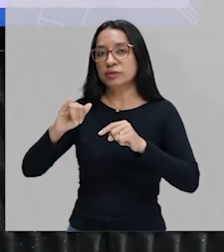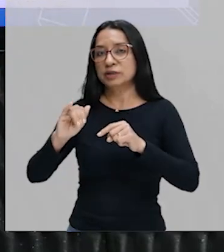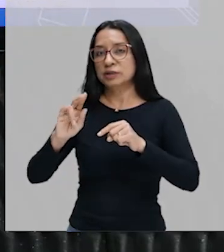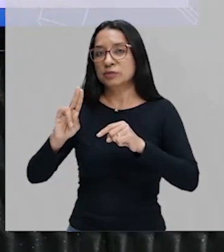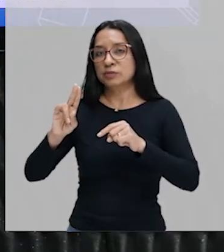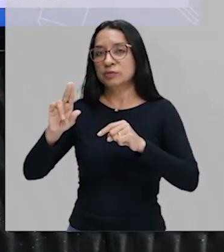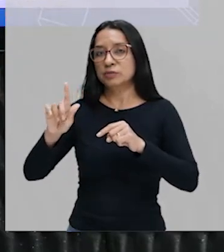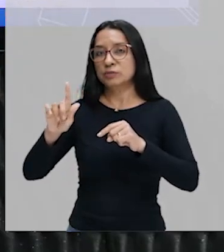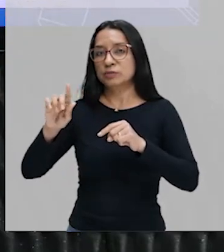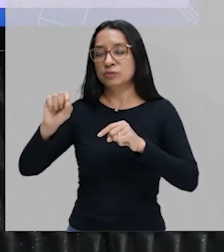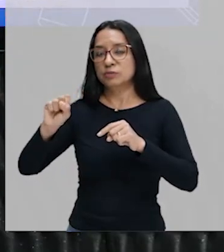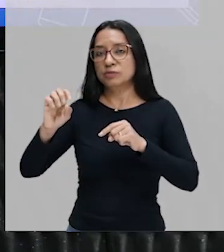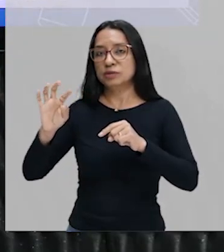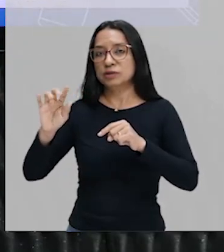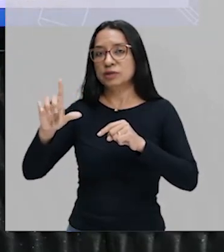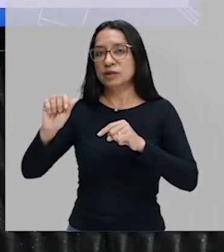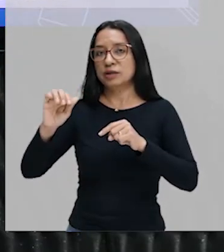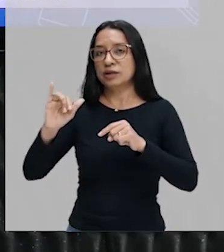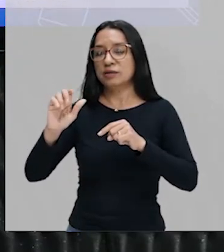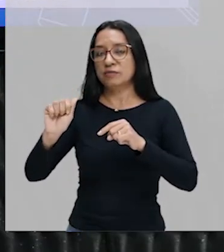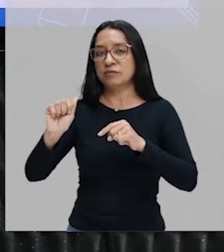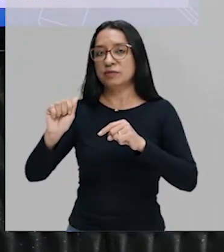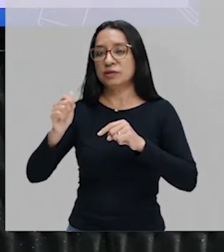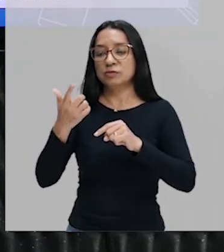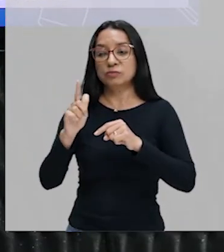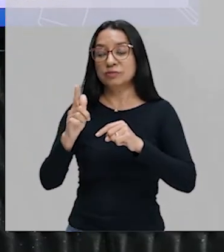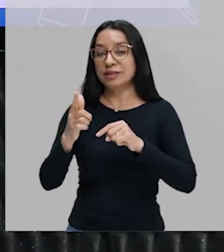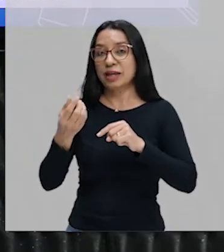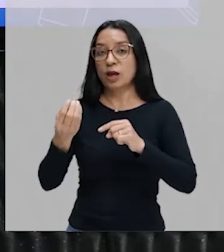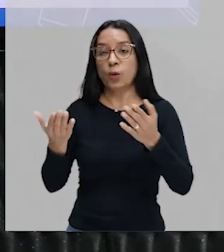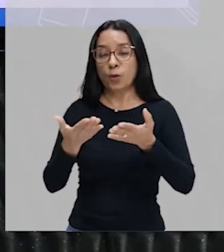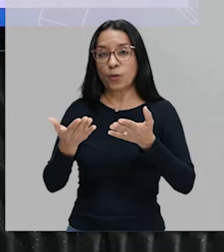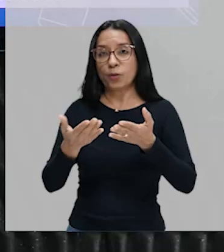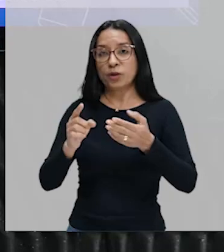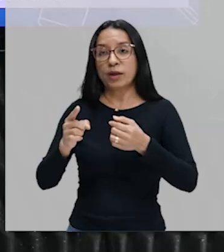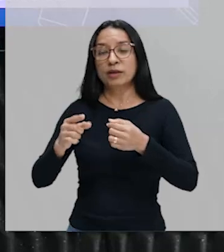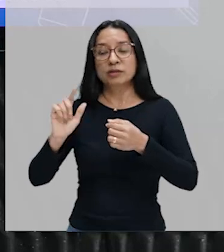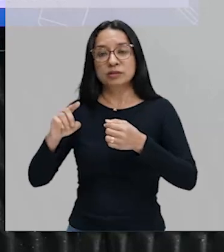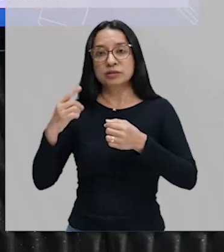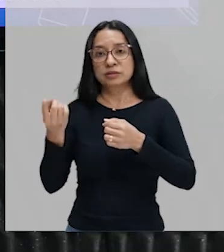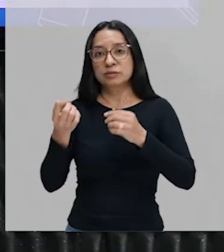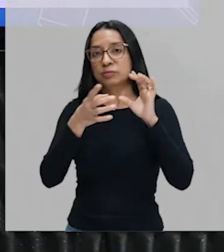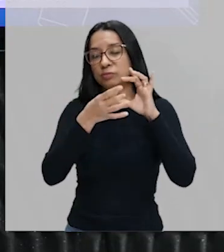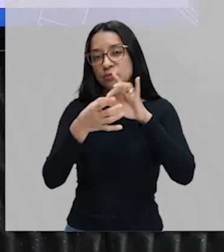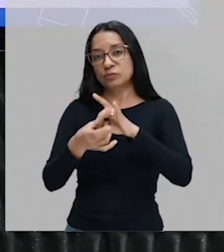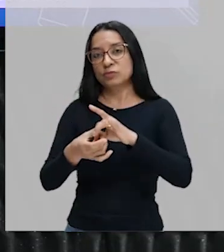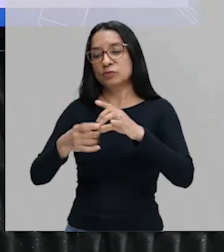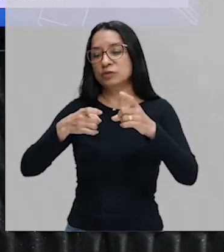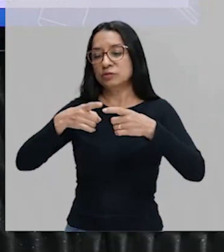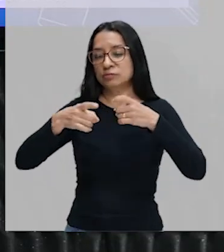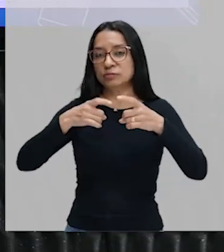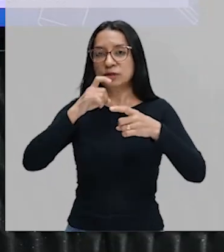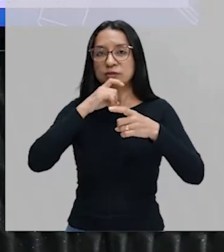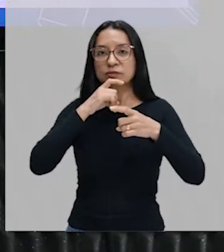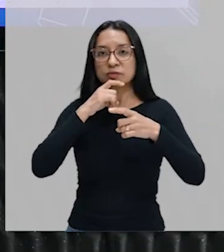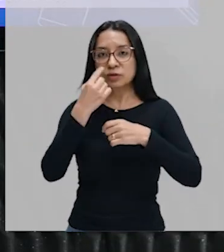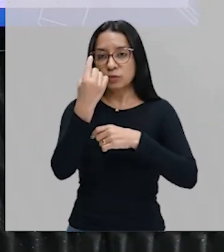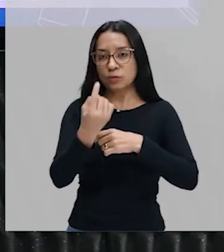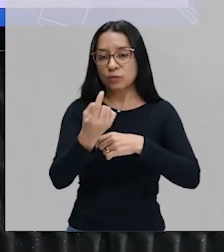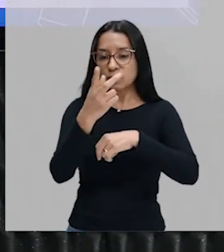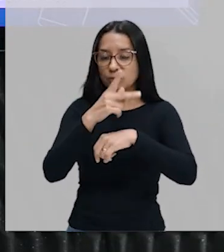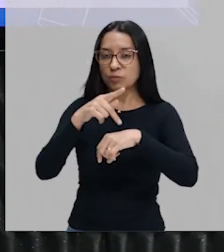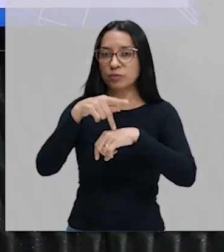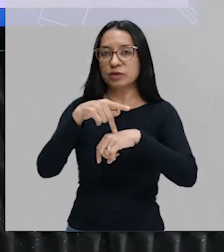Iugoslávia é um país que não existe mais hoje, tá certo? Mas após o contexto da Guerra Fria, a Iugoslávia ela era um único país, uma única nação. Então, qual